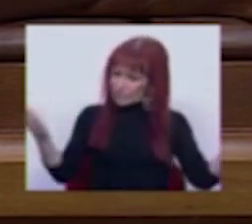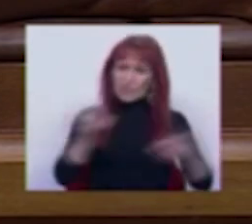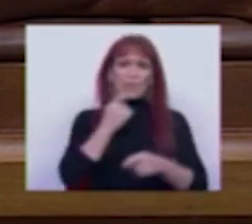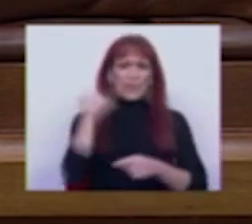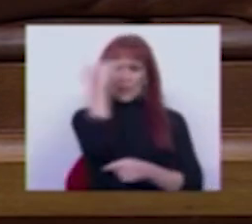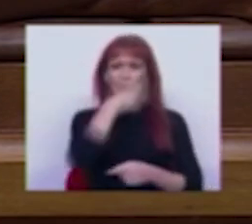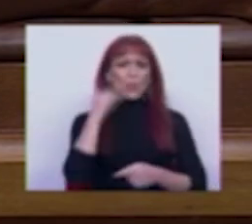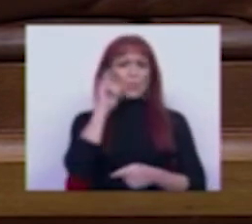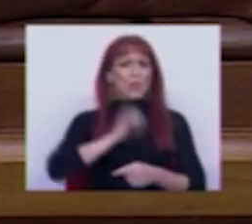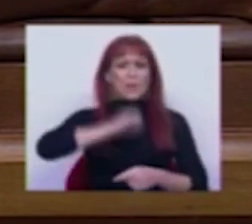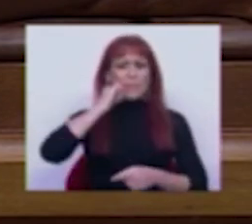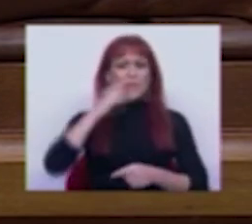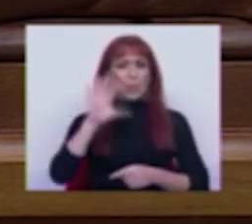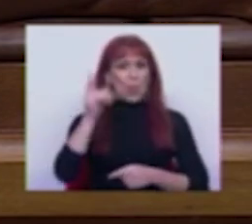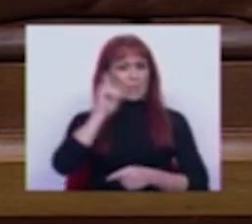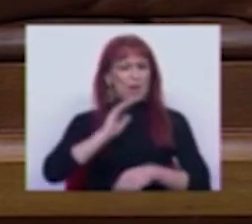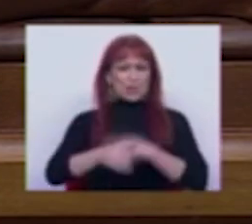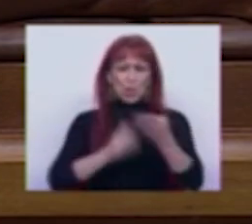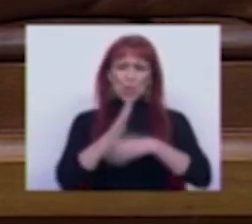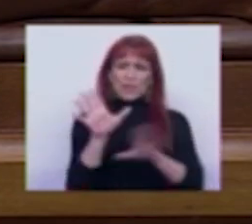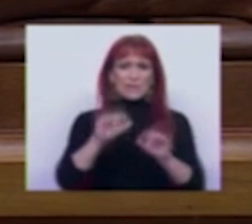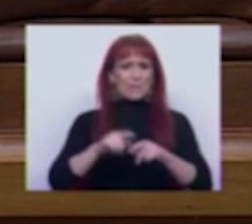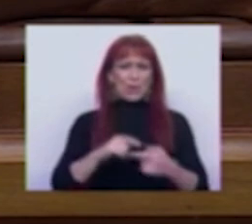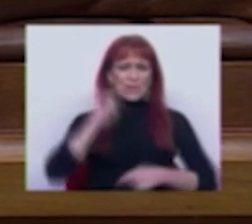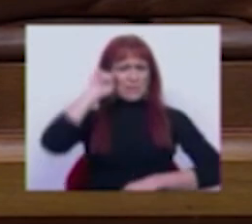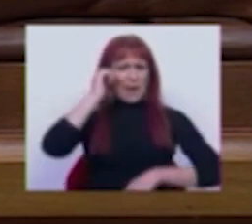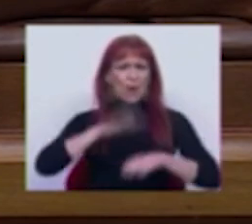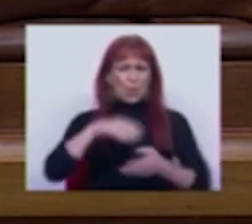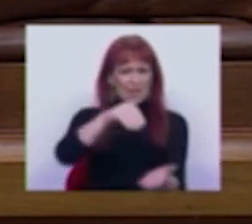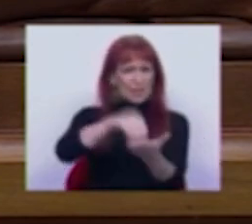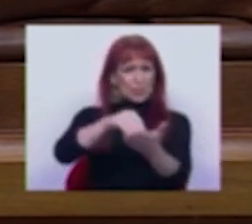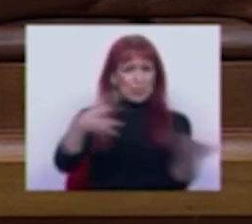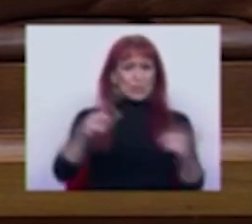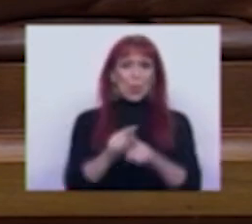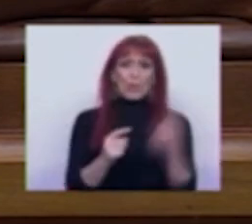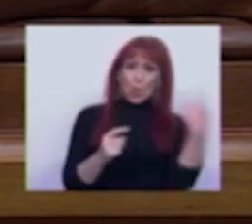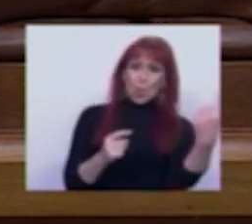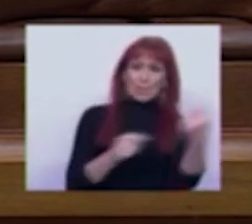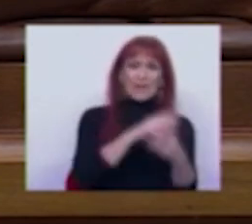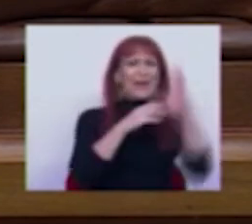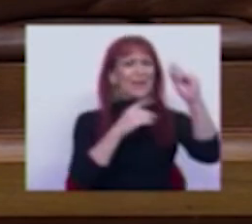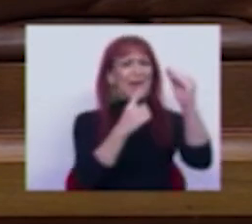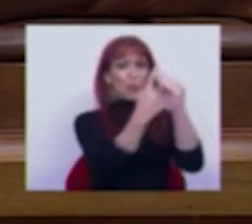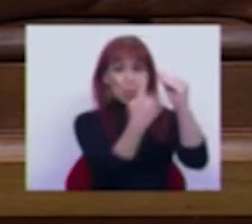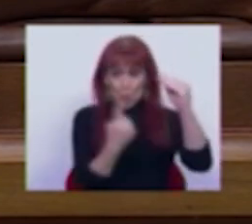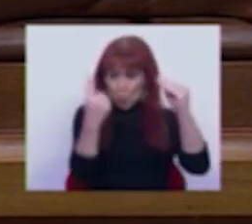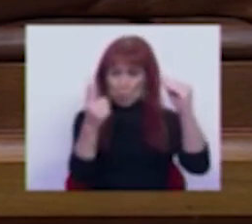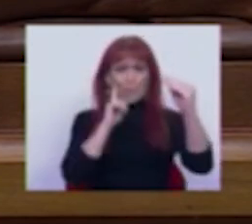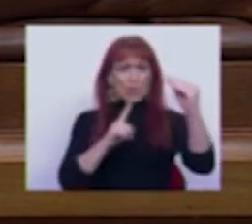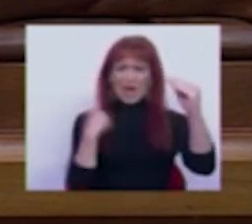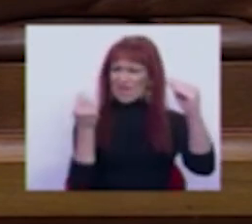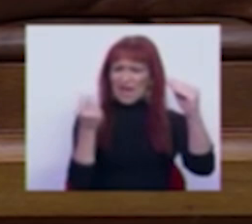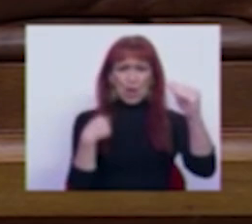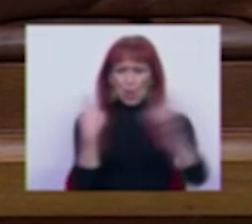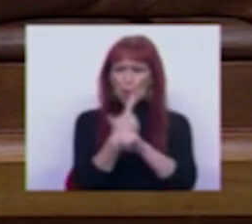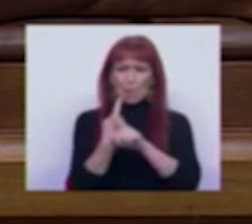não tem rosto de mulher, quando as mulheres continuam a ser as mais afetadas pela pobreza, quando uma em cada 10 mulheres não tem dinheiro sequer